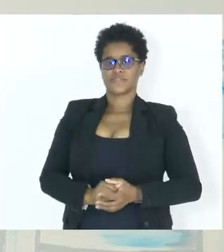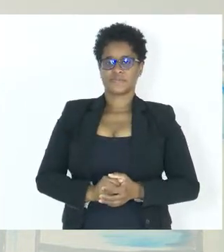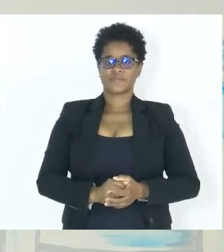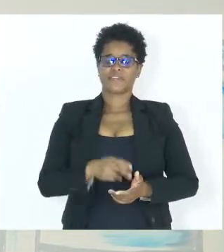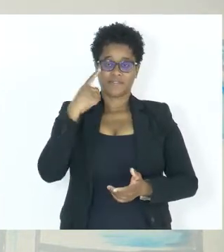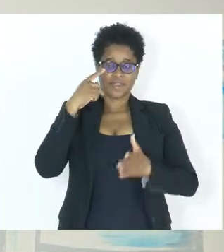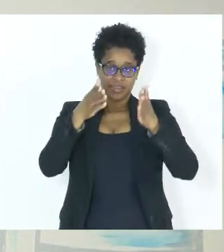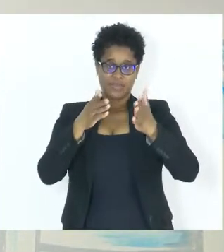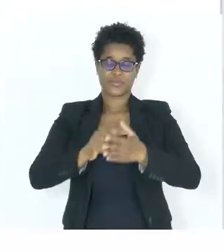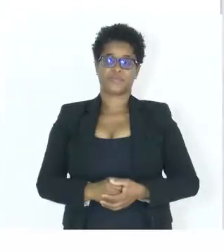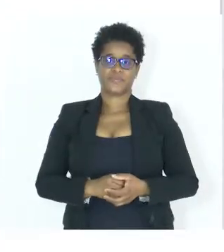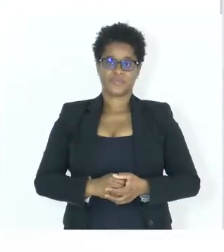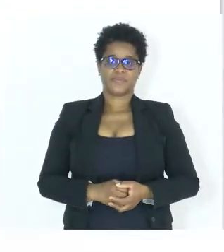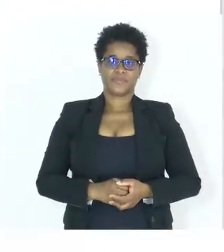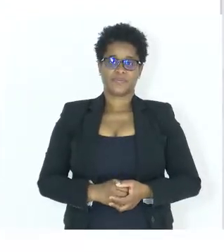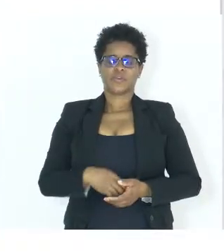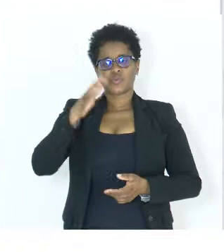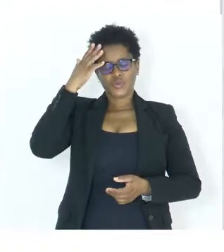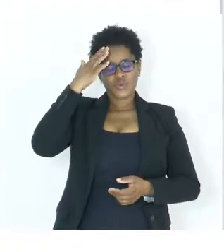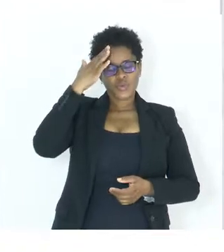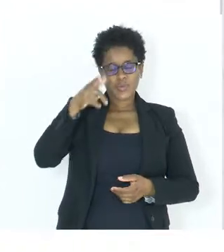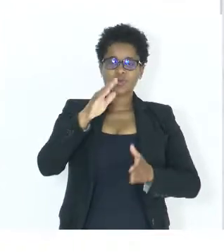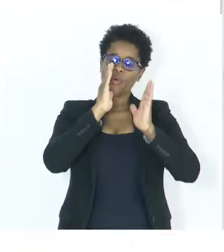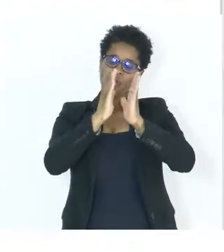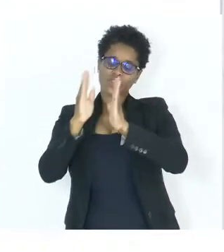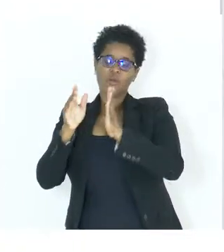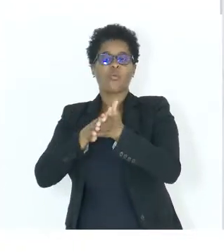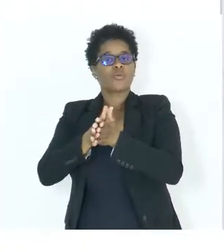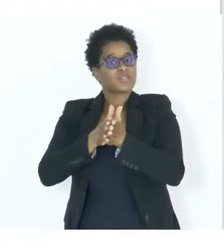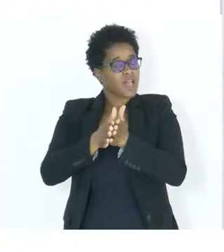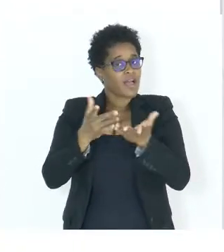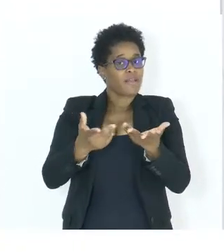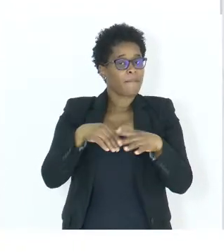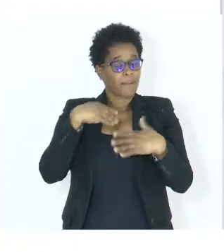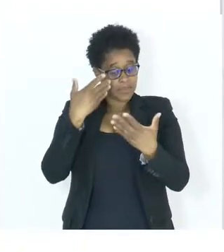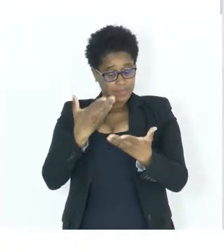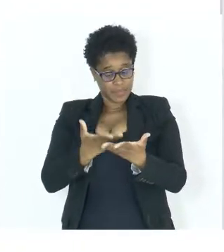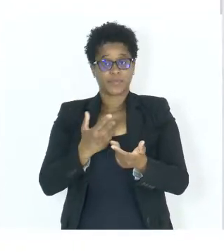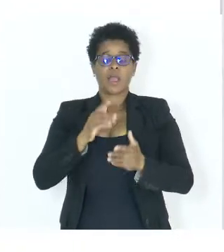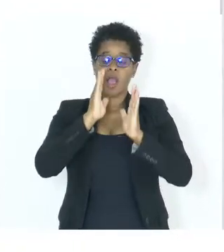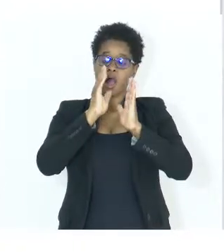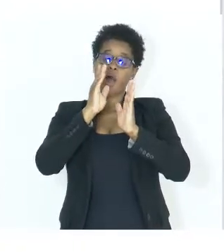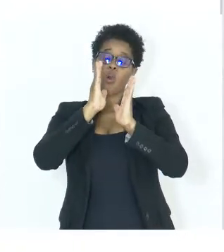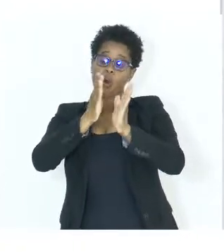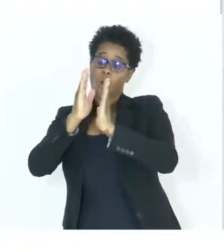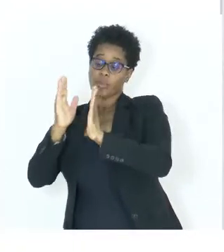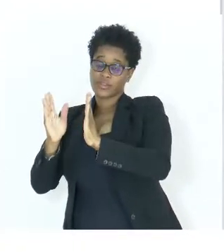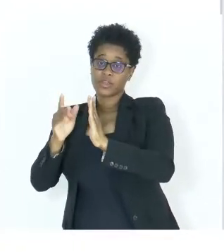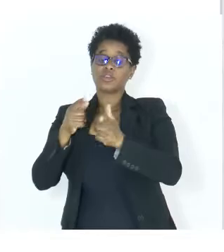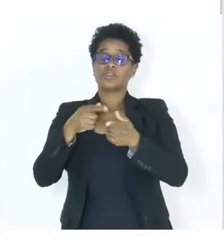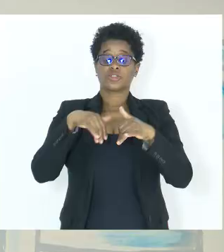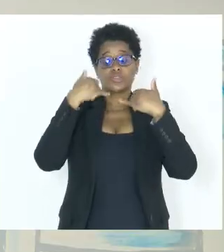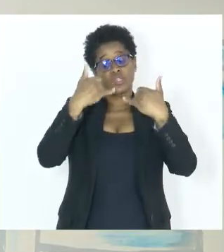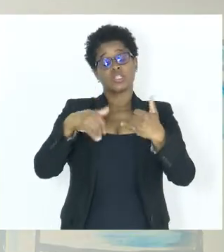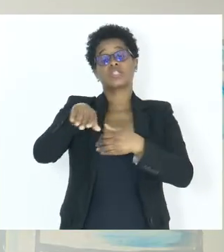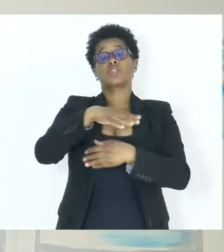ordinais. Fiquem atentos. Os números ordinais são usados para estabelecer a ordem nas seguintes